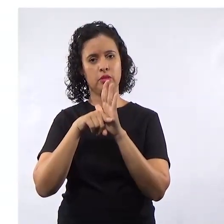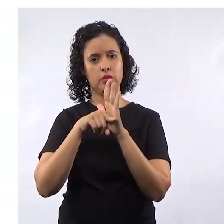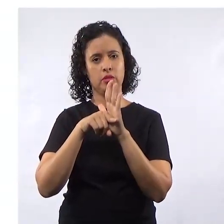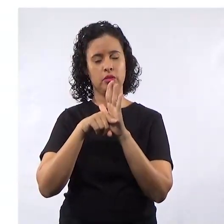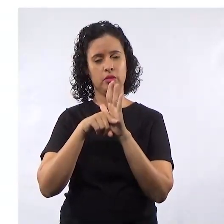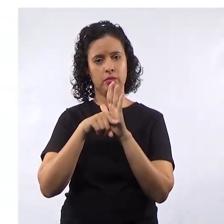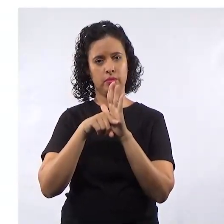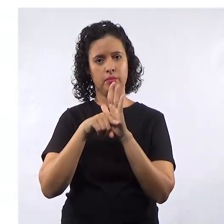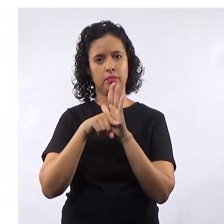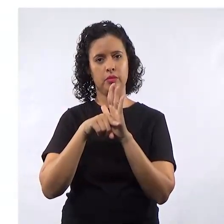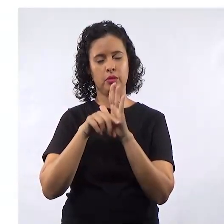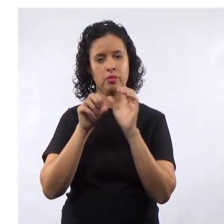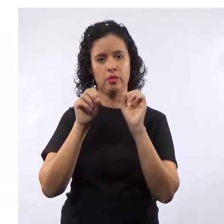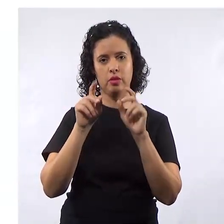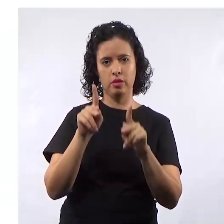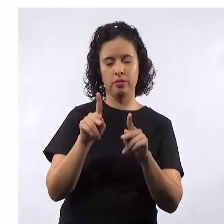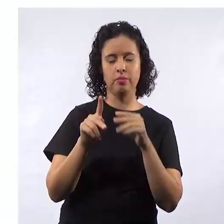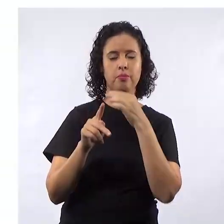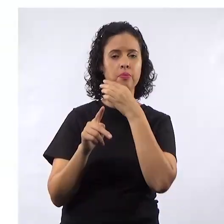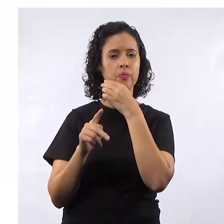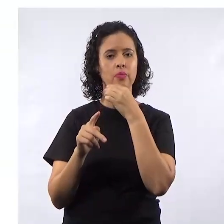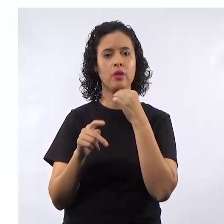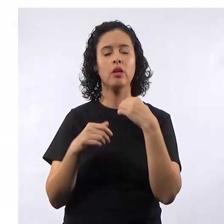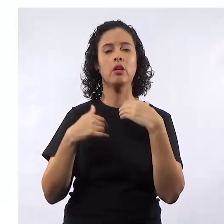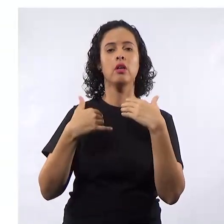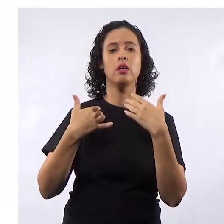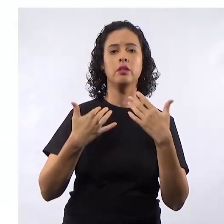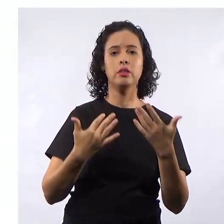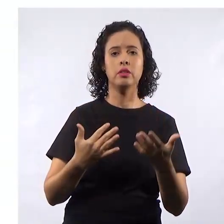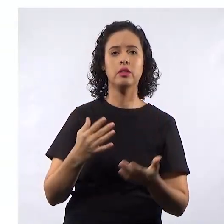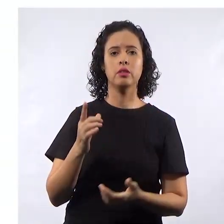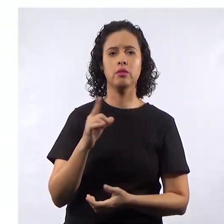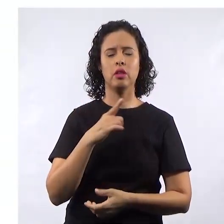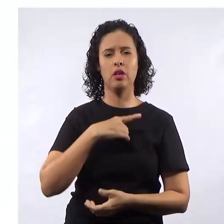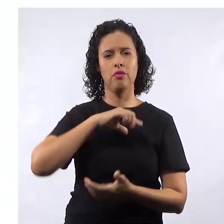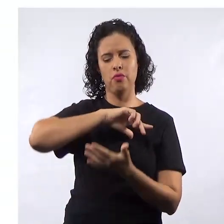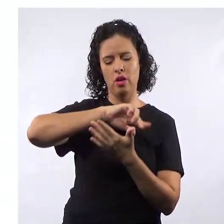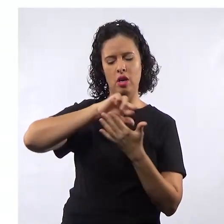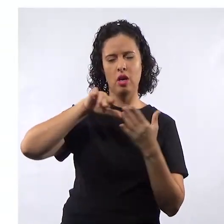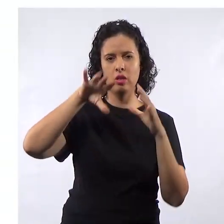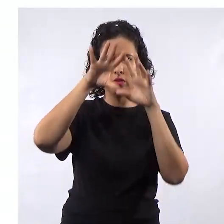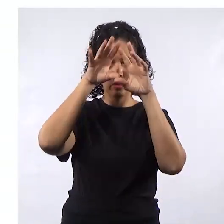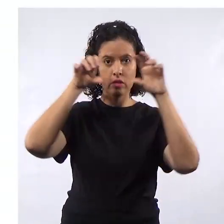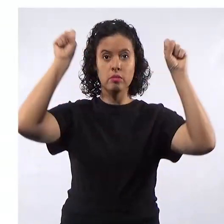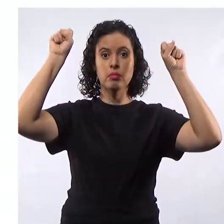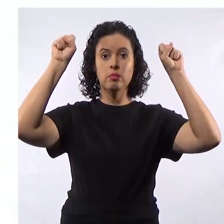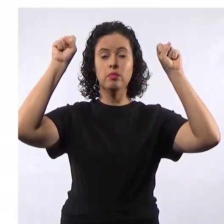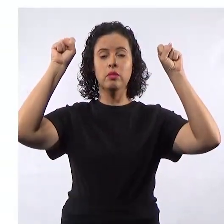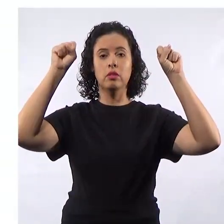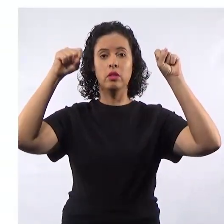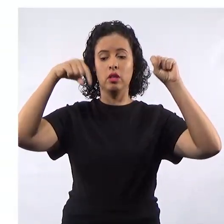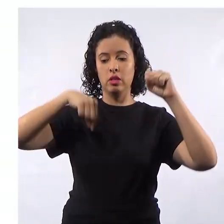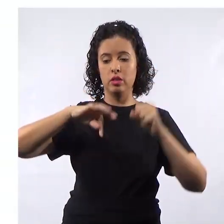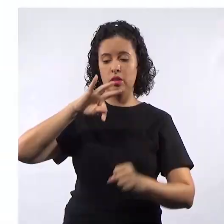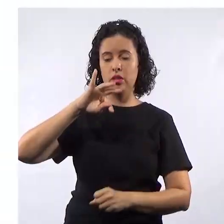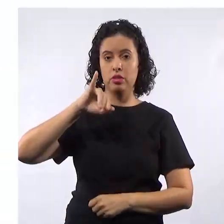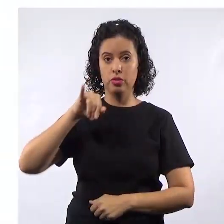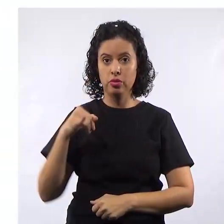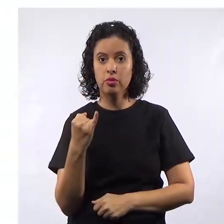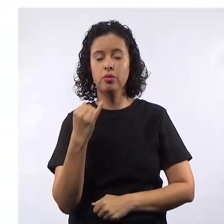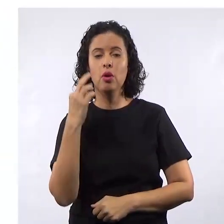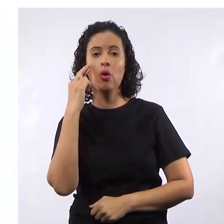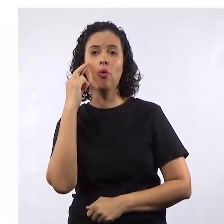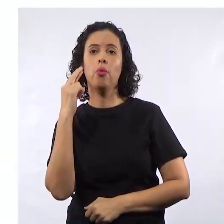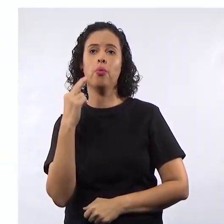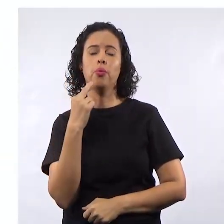aquela situação que eu estou procurando ali, que eu estou precisando, né? Então, vários tribunais, aí depois o tribunal aqui, o TJ de Rondônia,